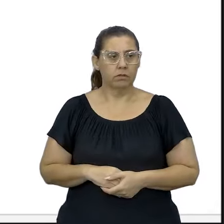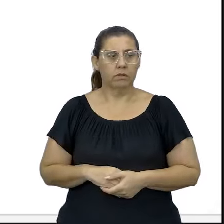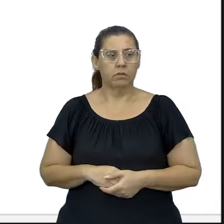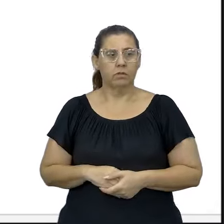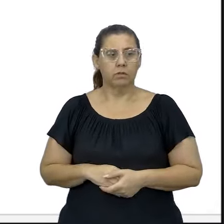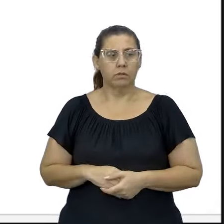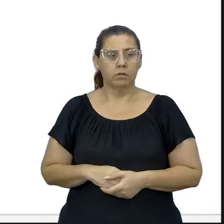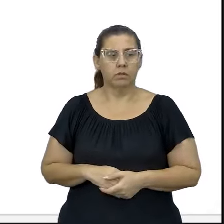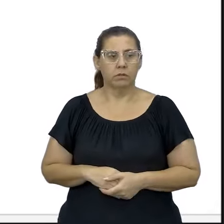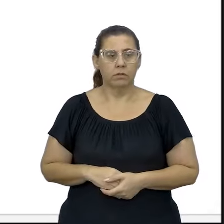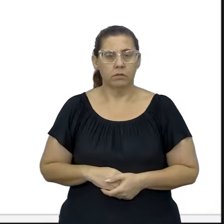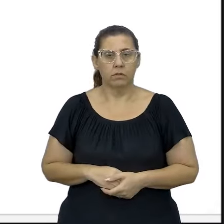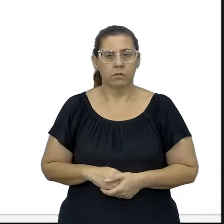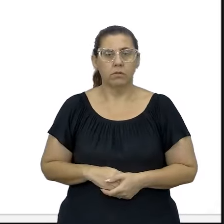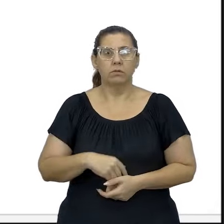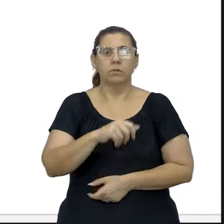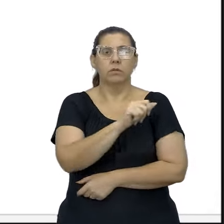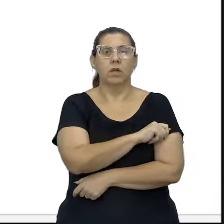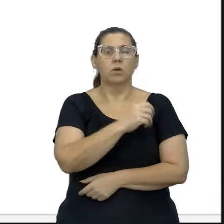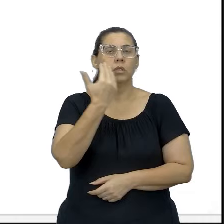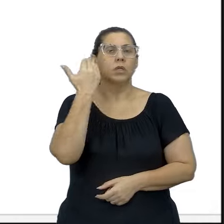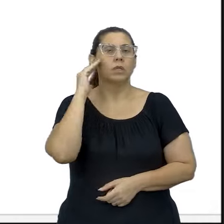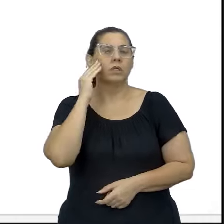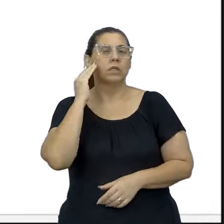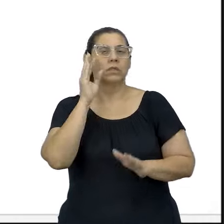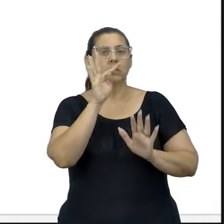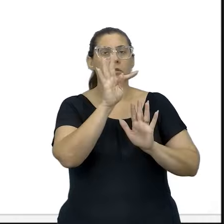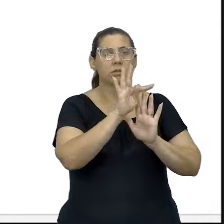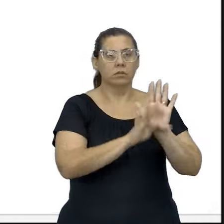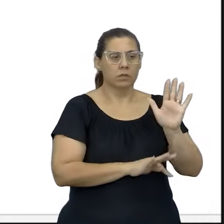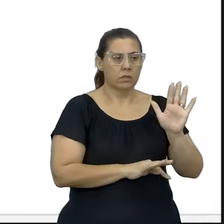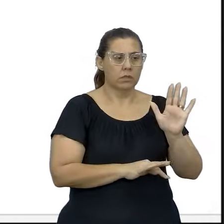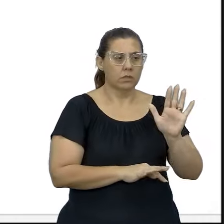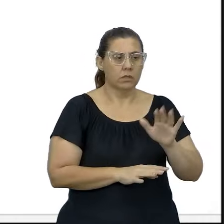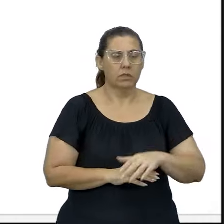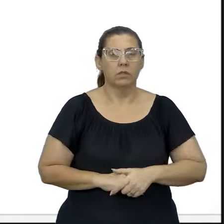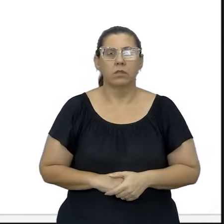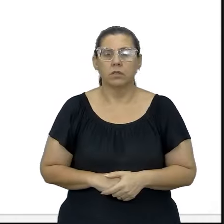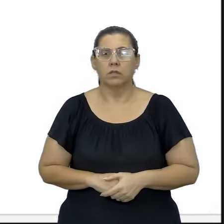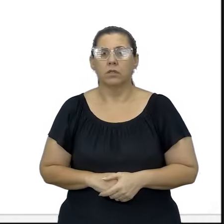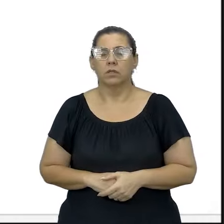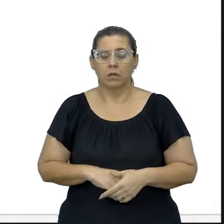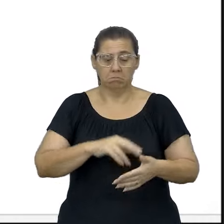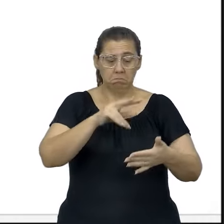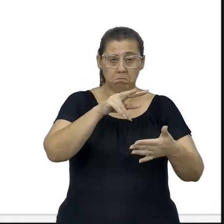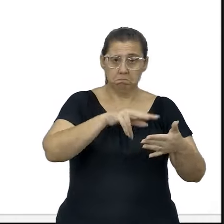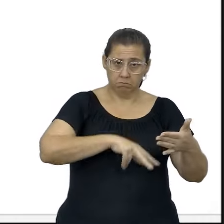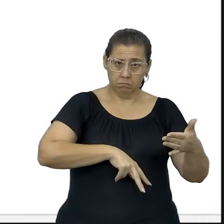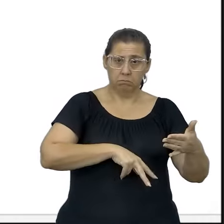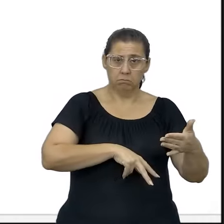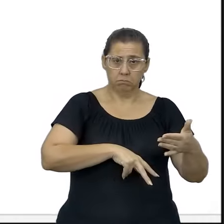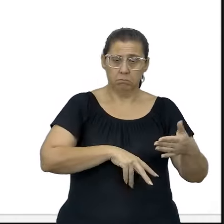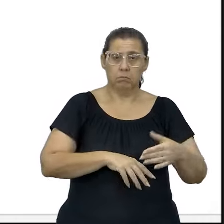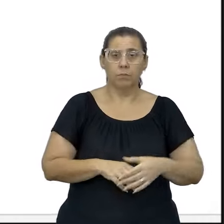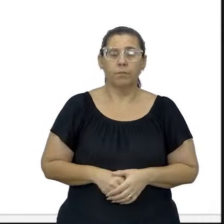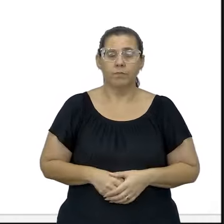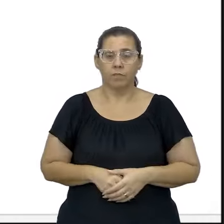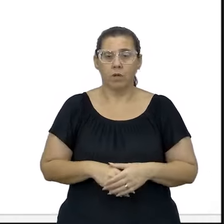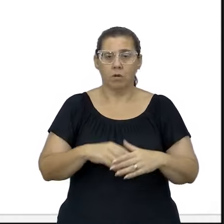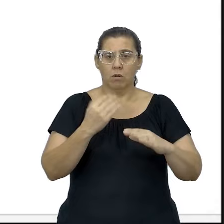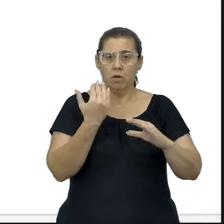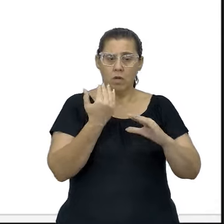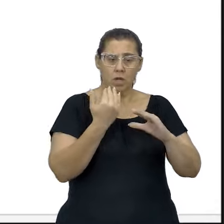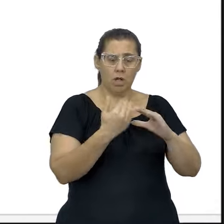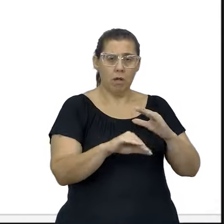E para quê? Porque os alunos compreendam melhor o texto, né? Eles compreendam melhor o texto que estão lendo, os encaminhamentos